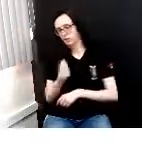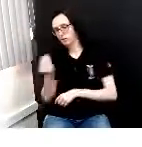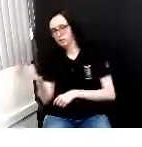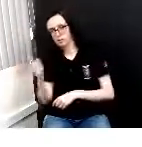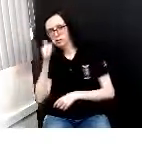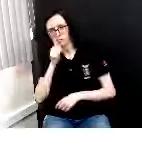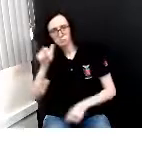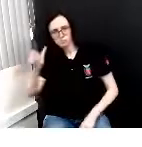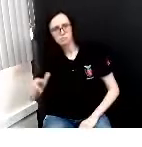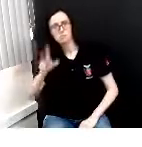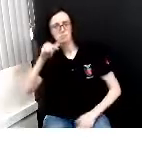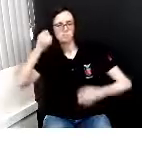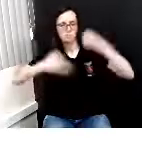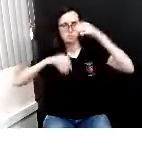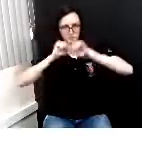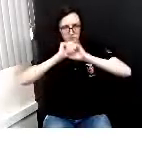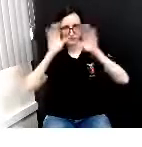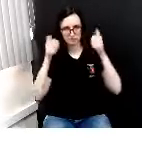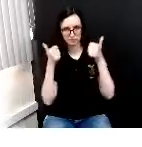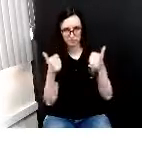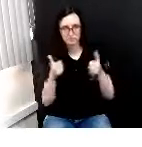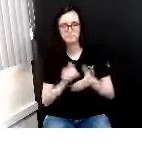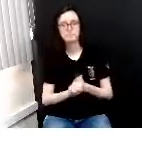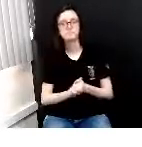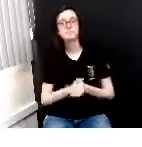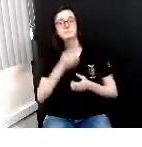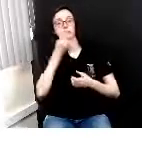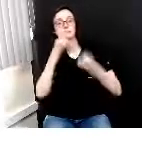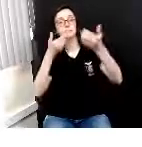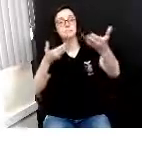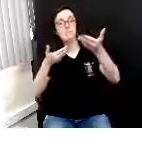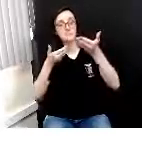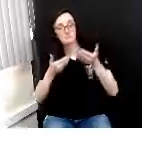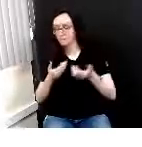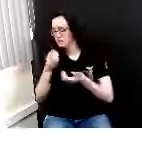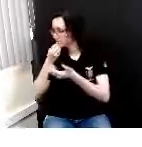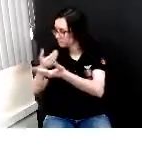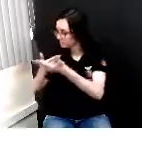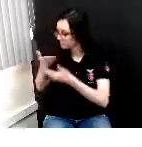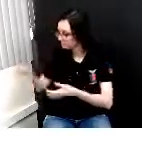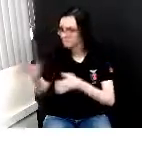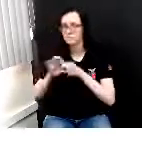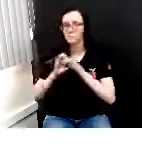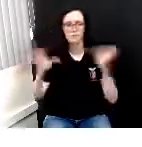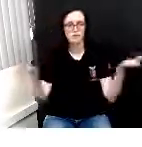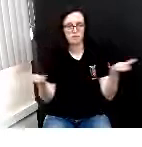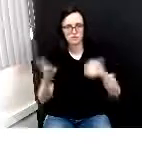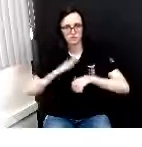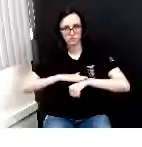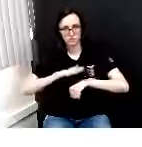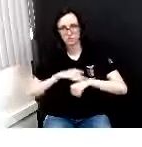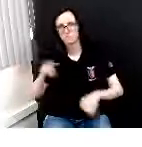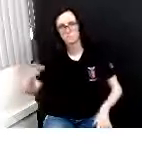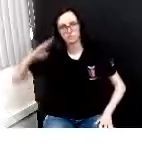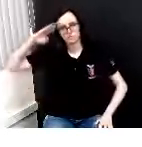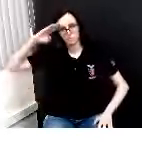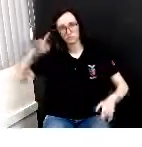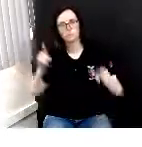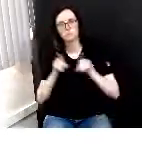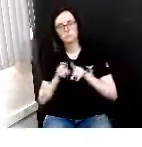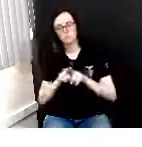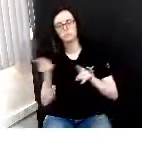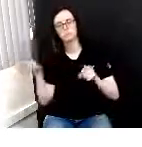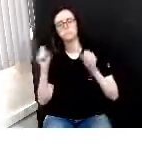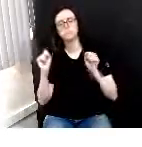para que possa nos esclarecer, tá bom? Sejam bem-vindos, né, doutora, né, fique à vontade também, o coronel também pode,